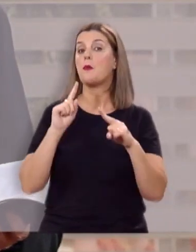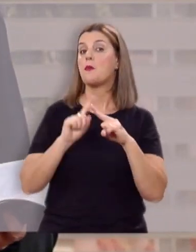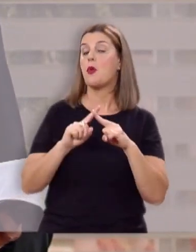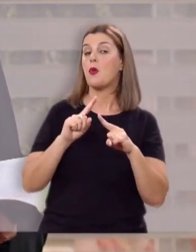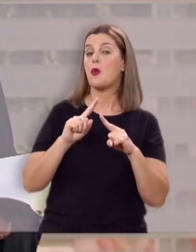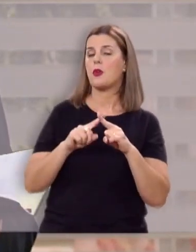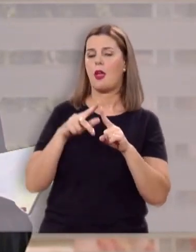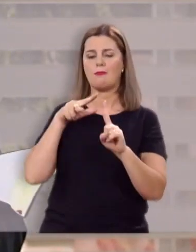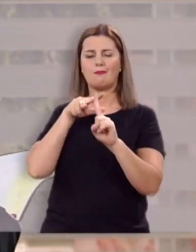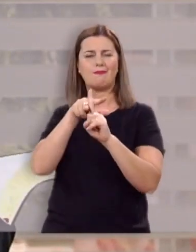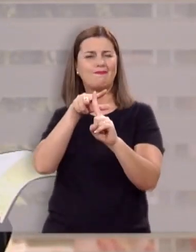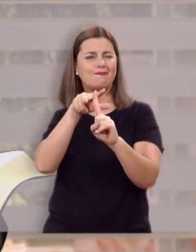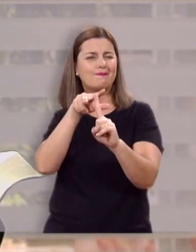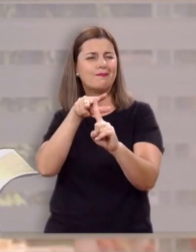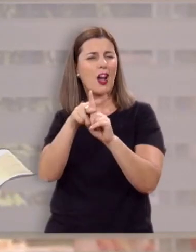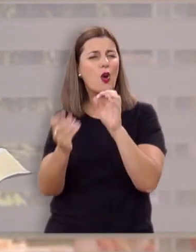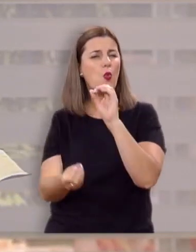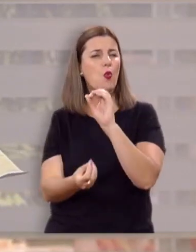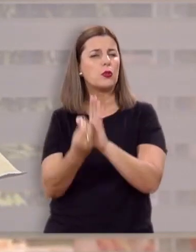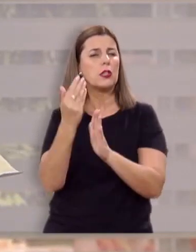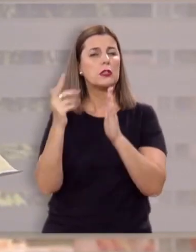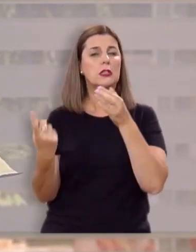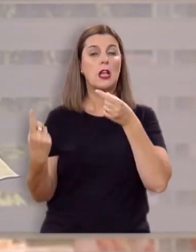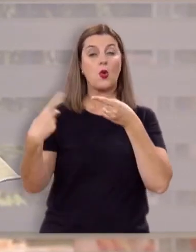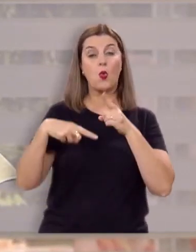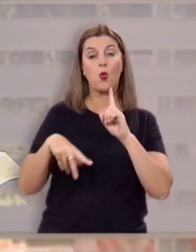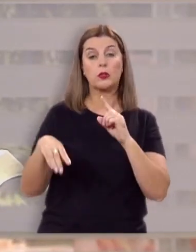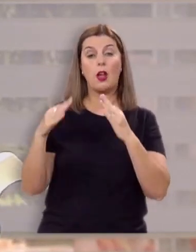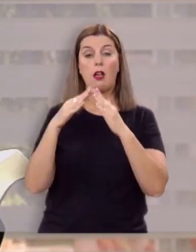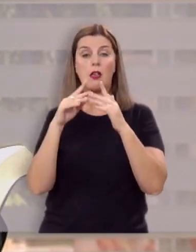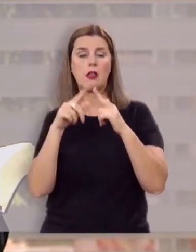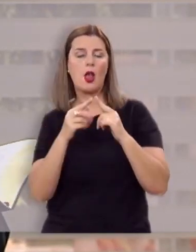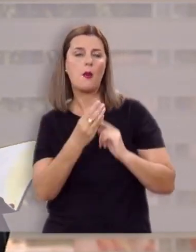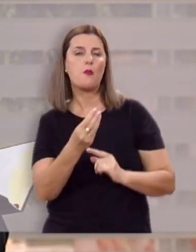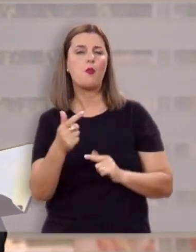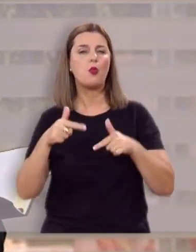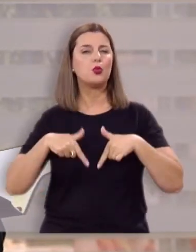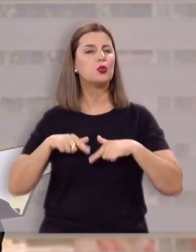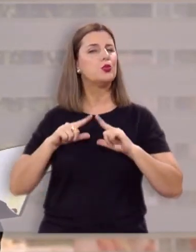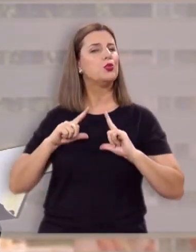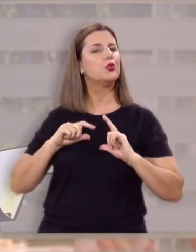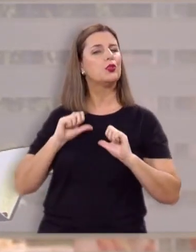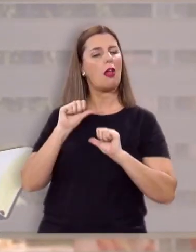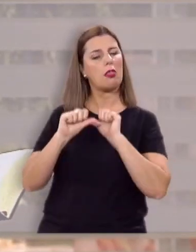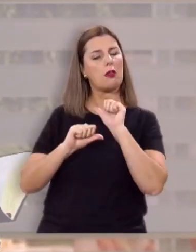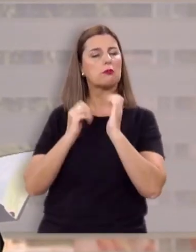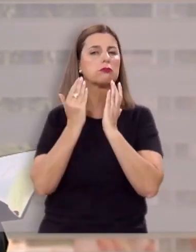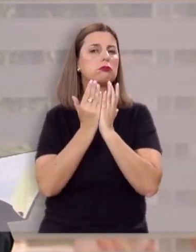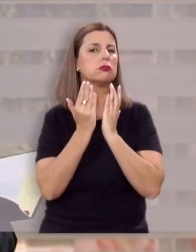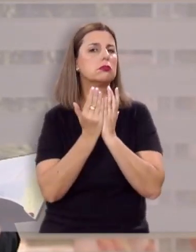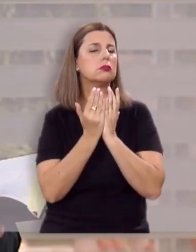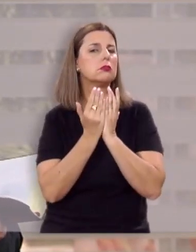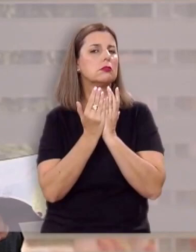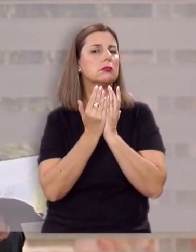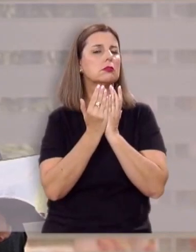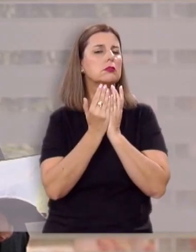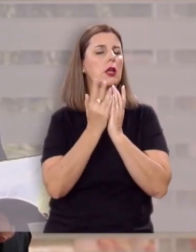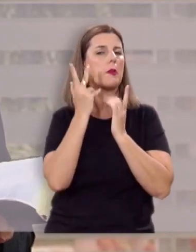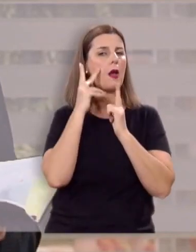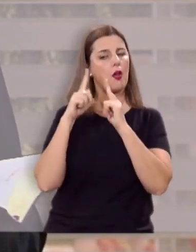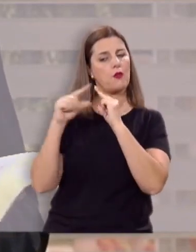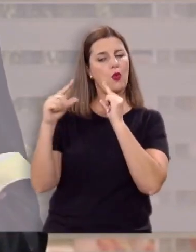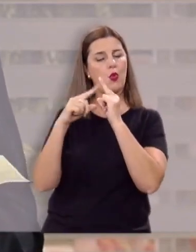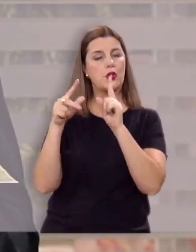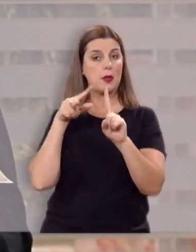porque a perseguição assolava a igreja e muitos judeus convertidos a Cristo,